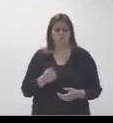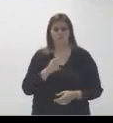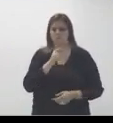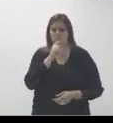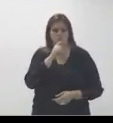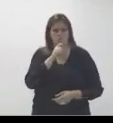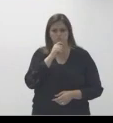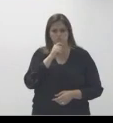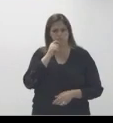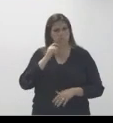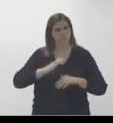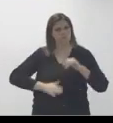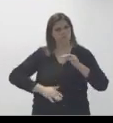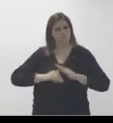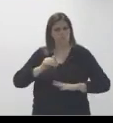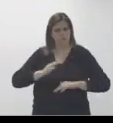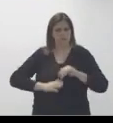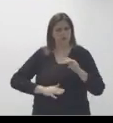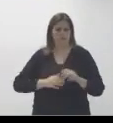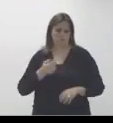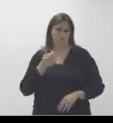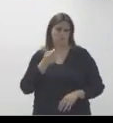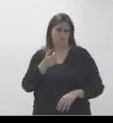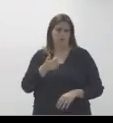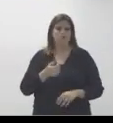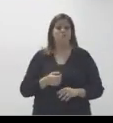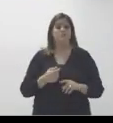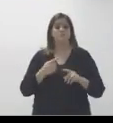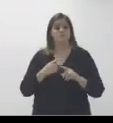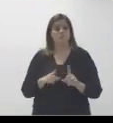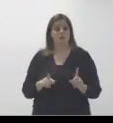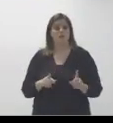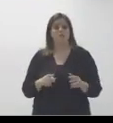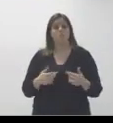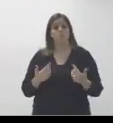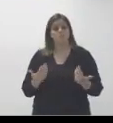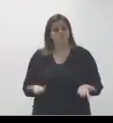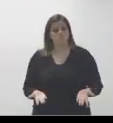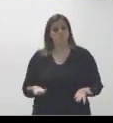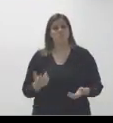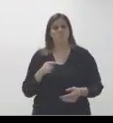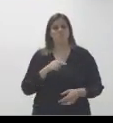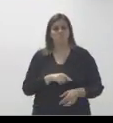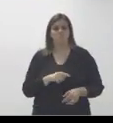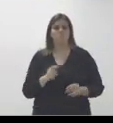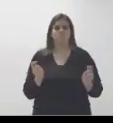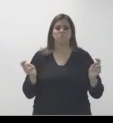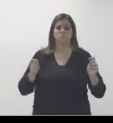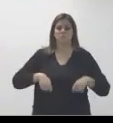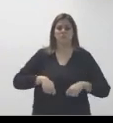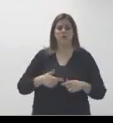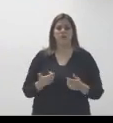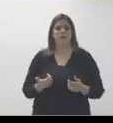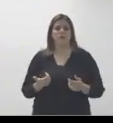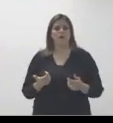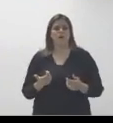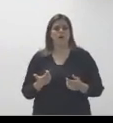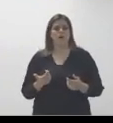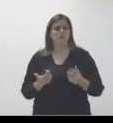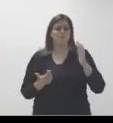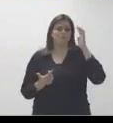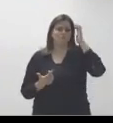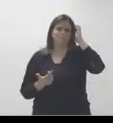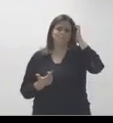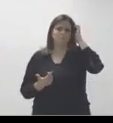título de profissional é é um ambiente em que a possibilidade de interferência é pequena porque